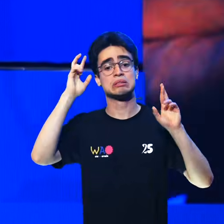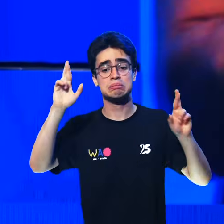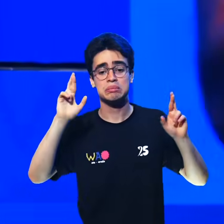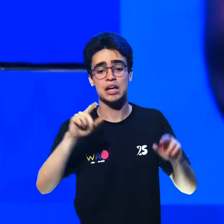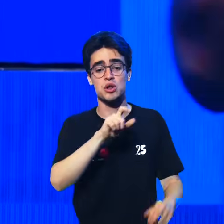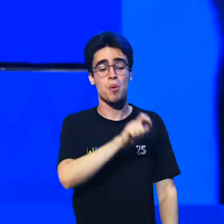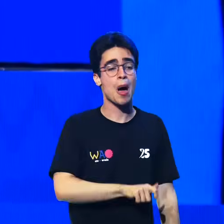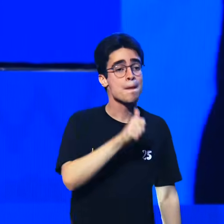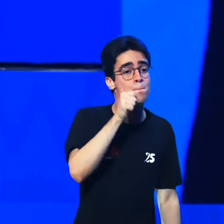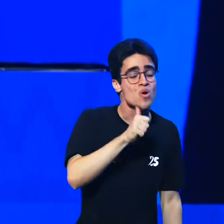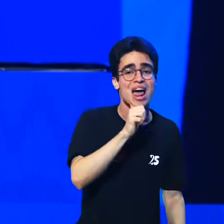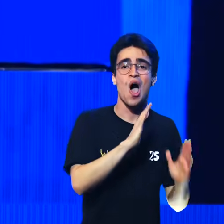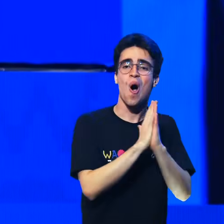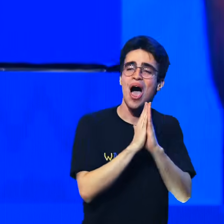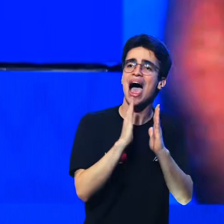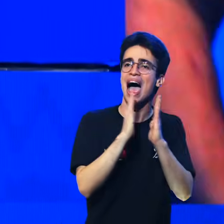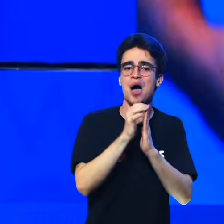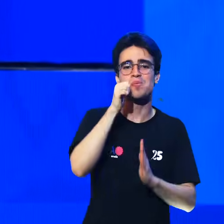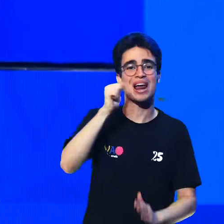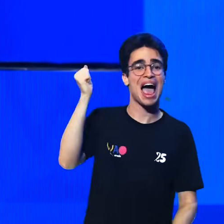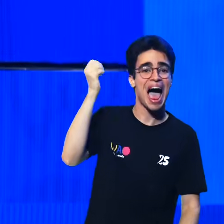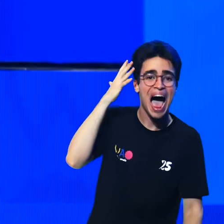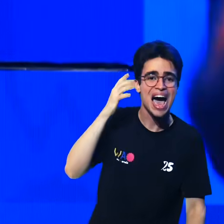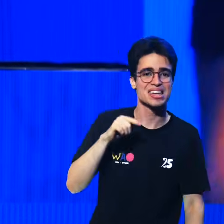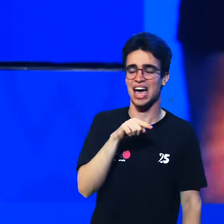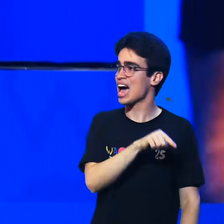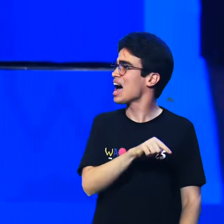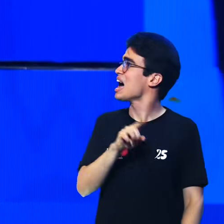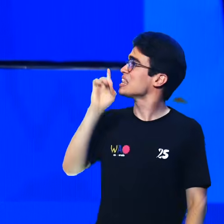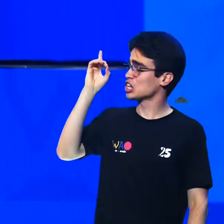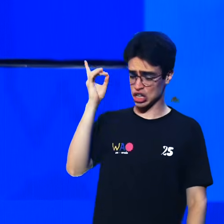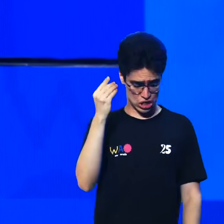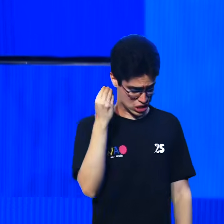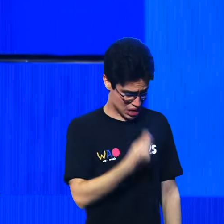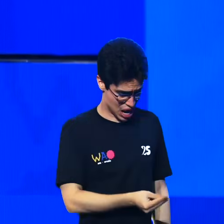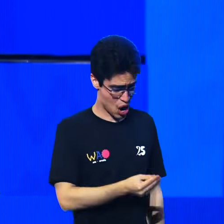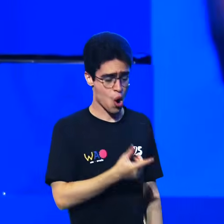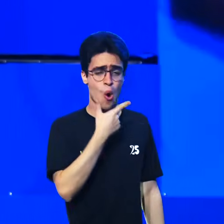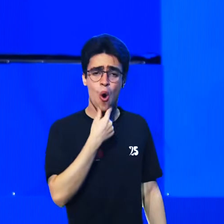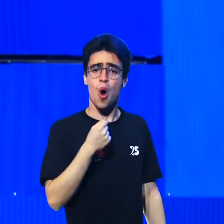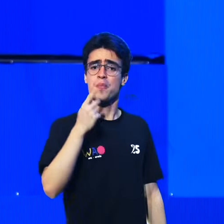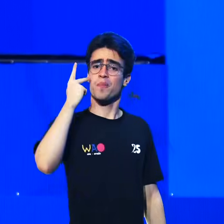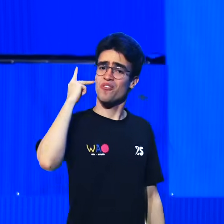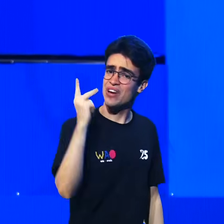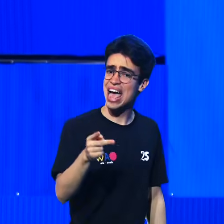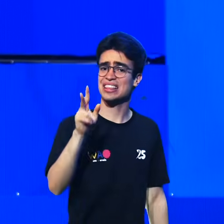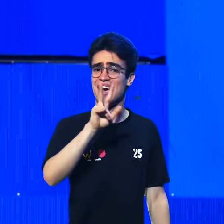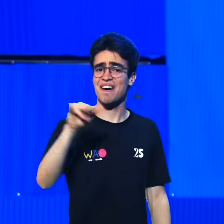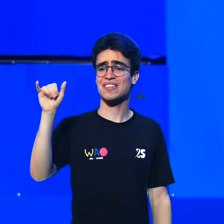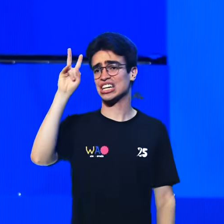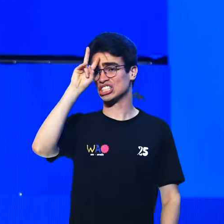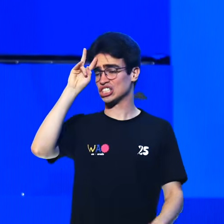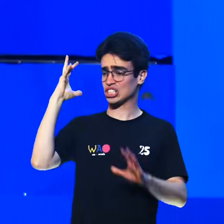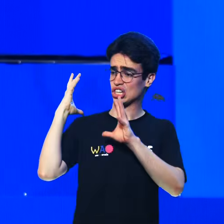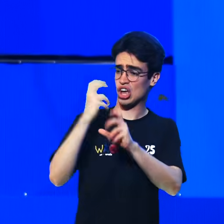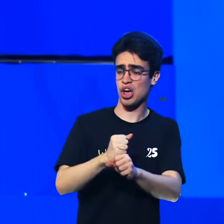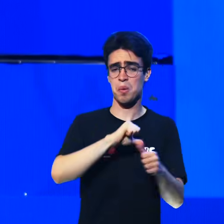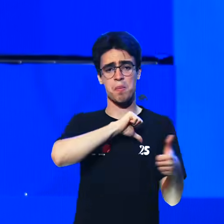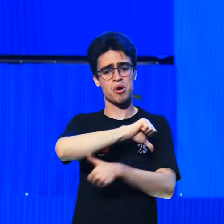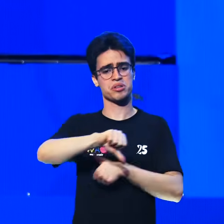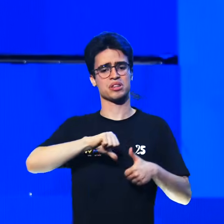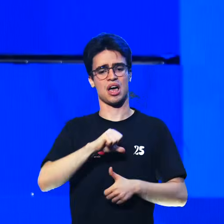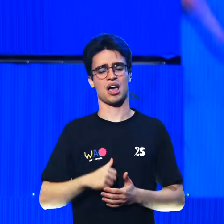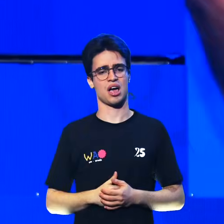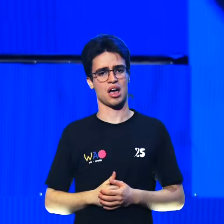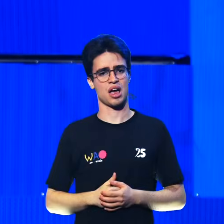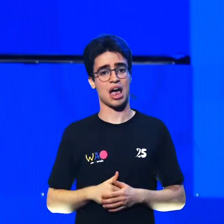e uma mulher clamar a Deus, e Deus então entrega um profeta que iria mudar uma história. Muitas vezes você não sabe o